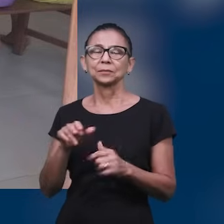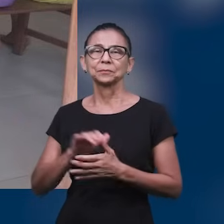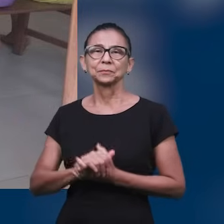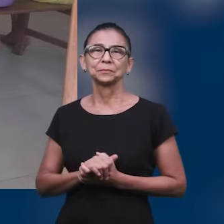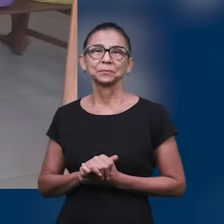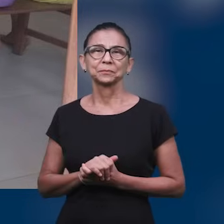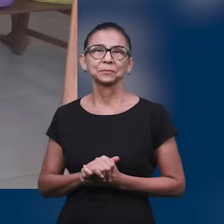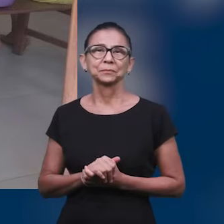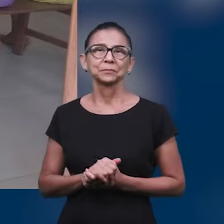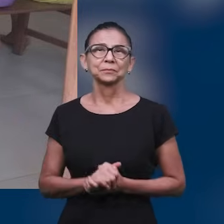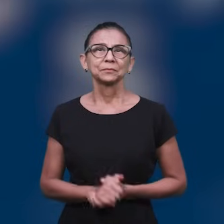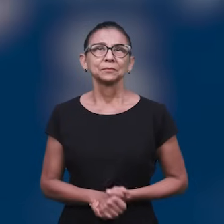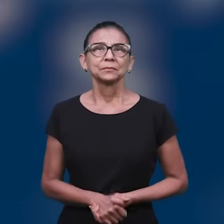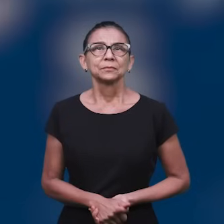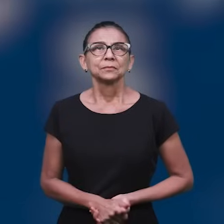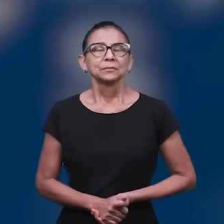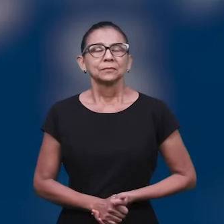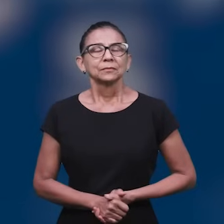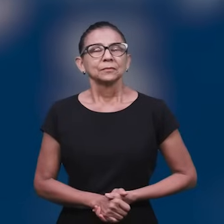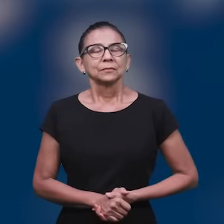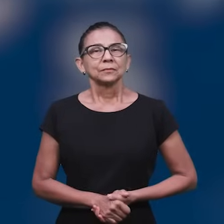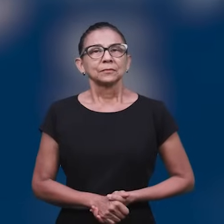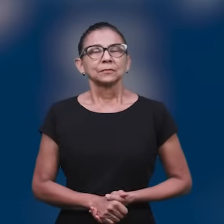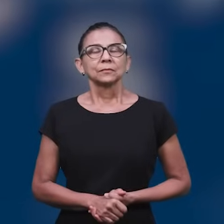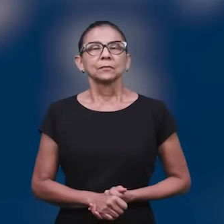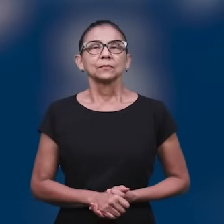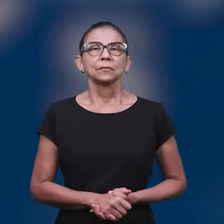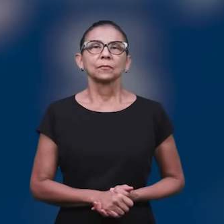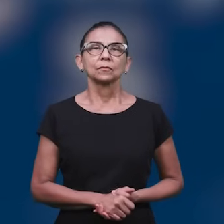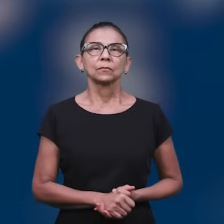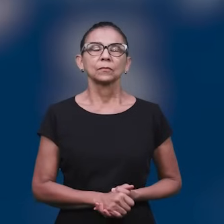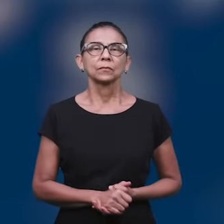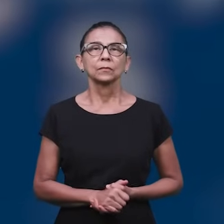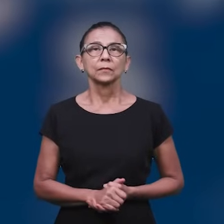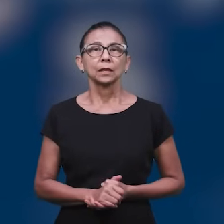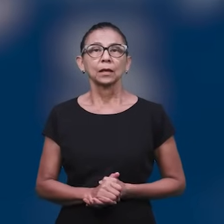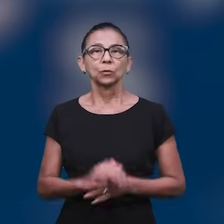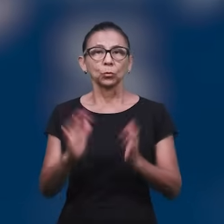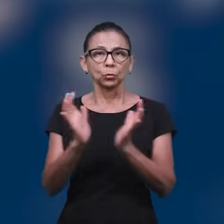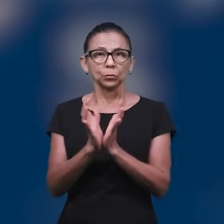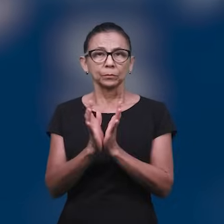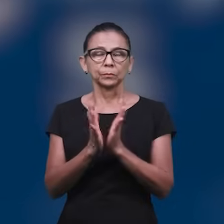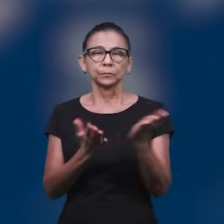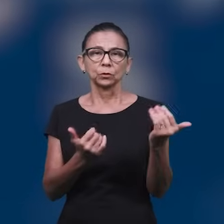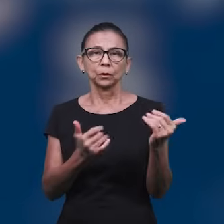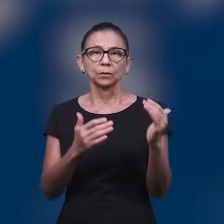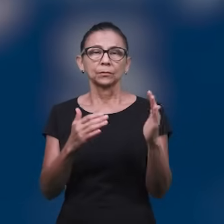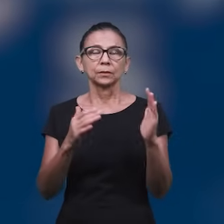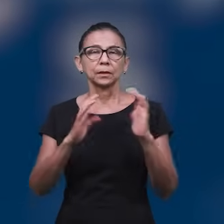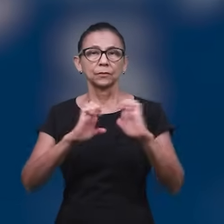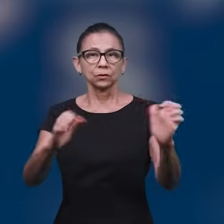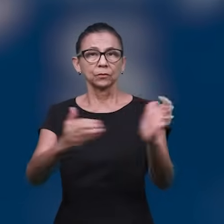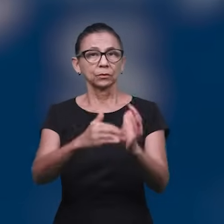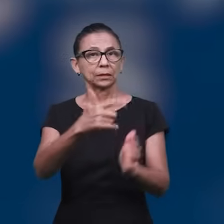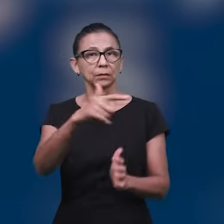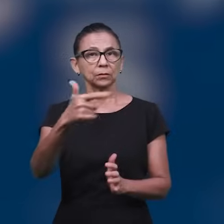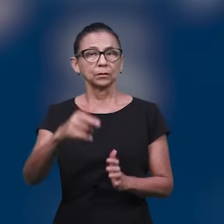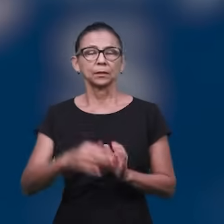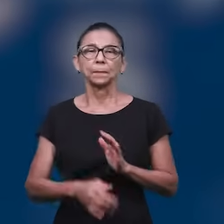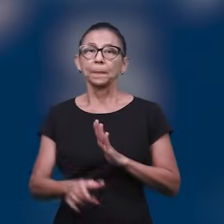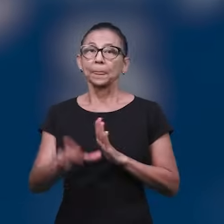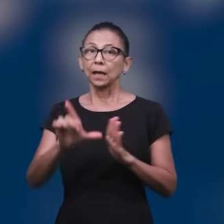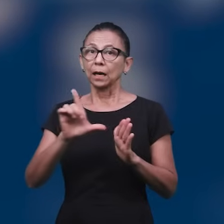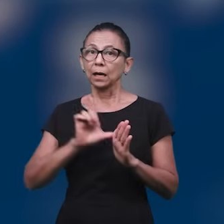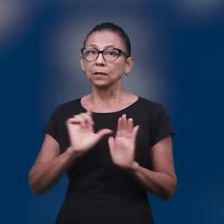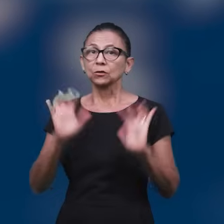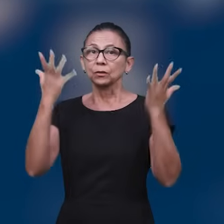Louvado seja o nome do Senhor! E as igrejas de Caratinga, juntamente com os jovens do Evangelho Sem Fronteira, saíram no dia anterior